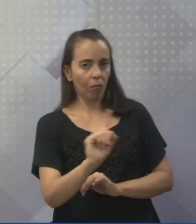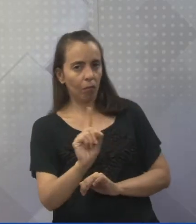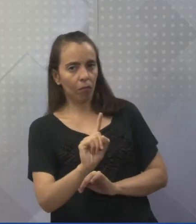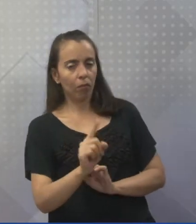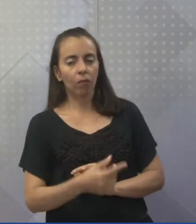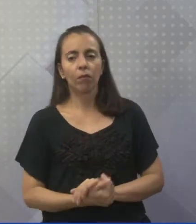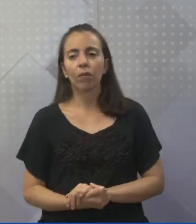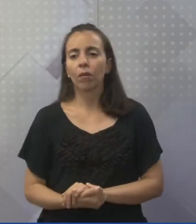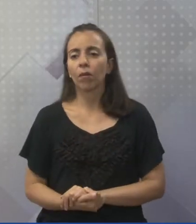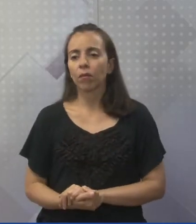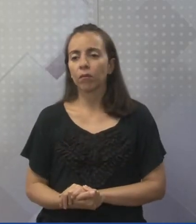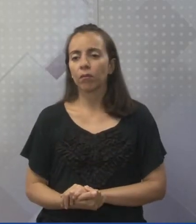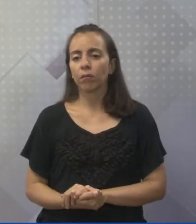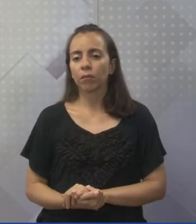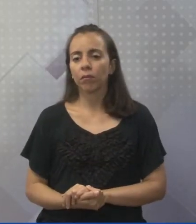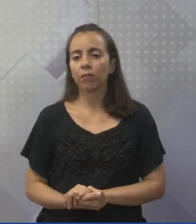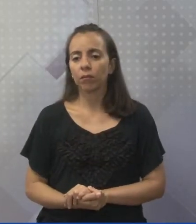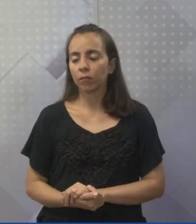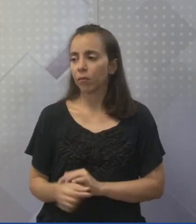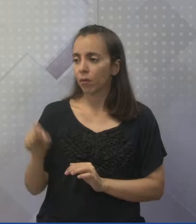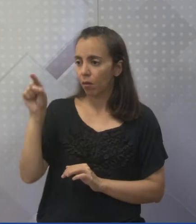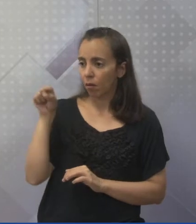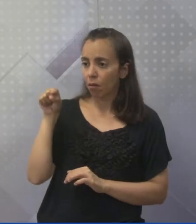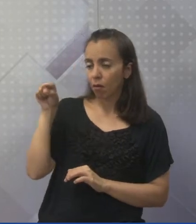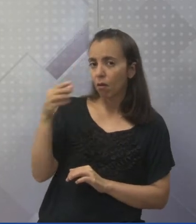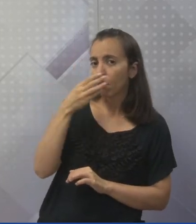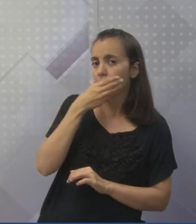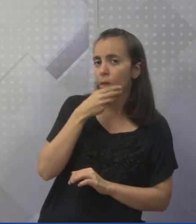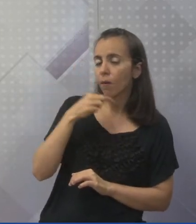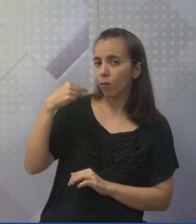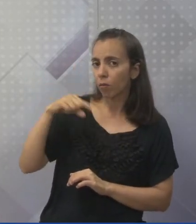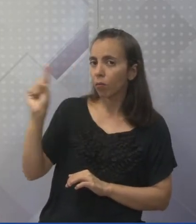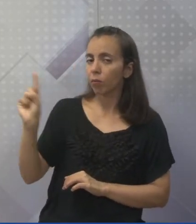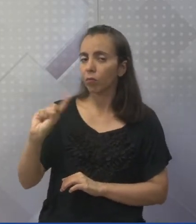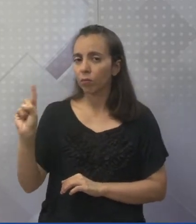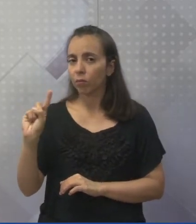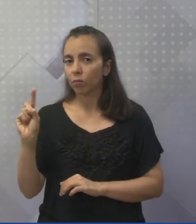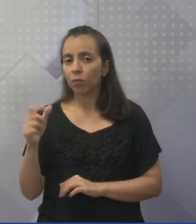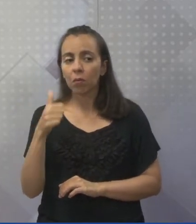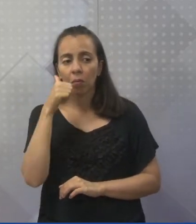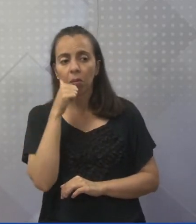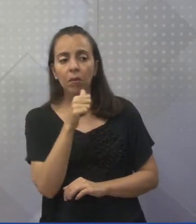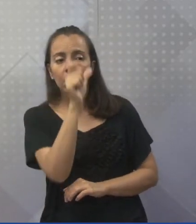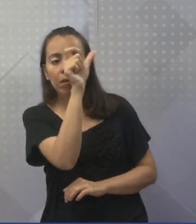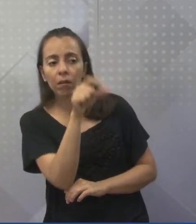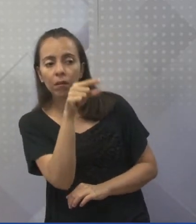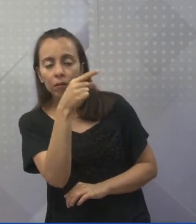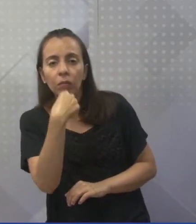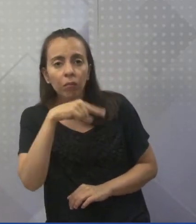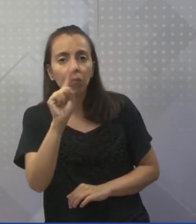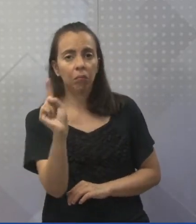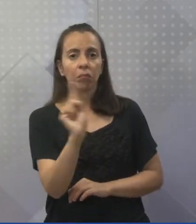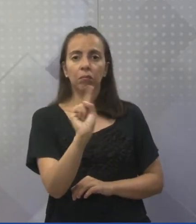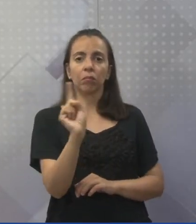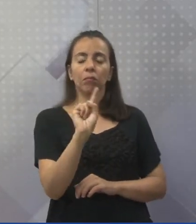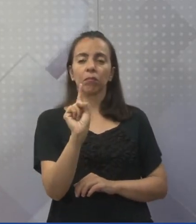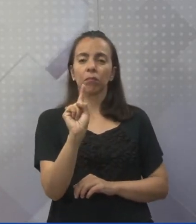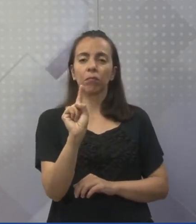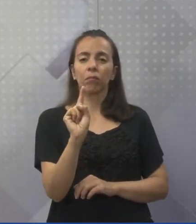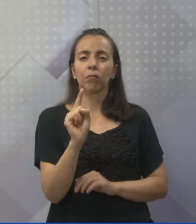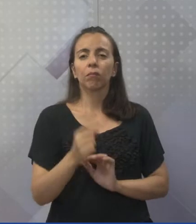He wouldn't go, ele não iria. She wouldn't go, ela não iria. It wouldn't